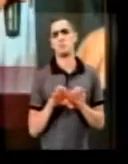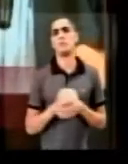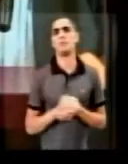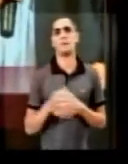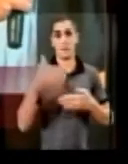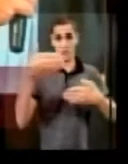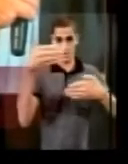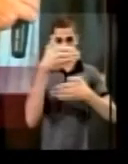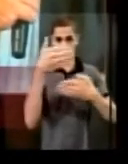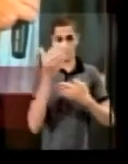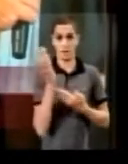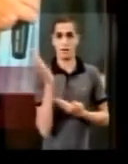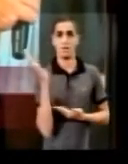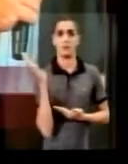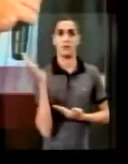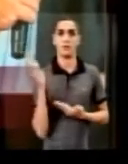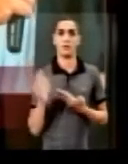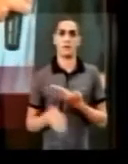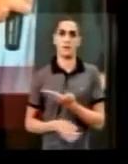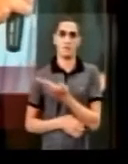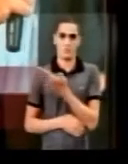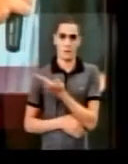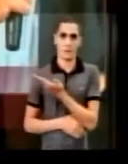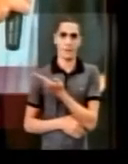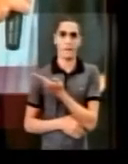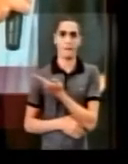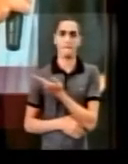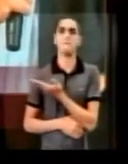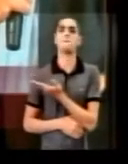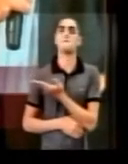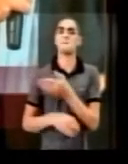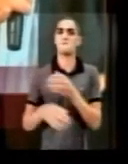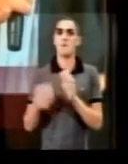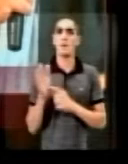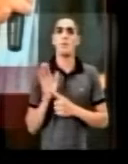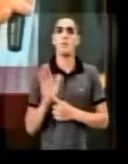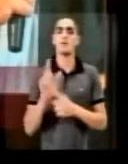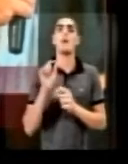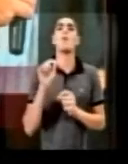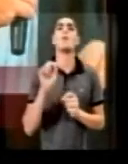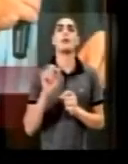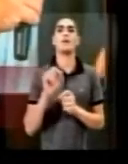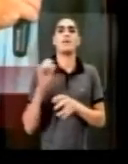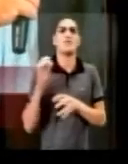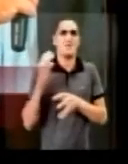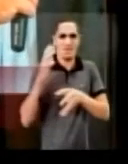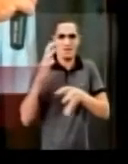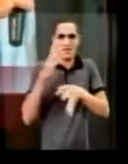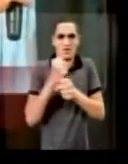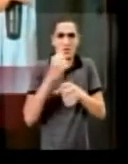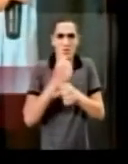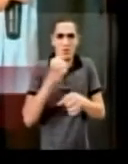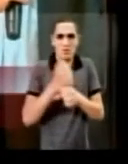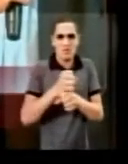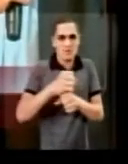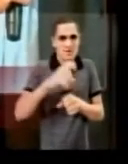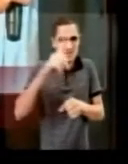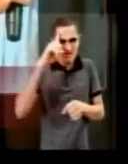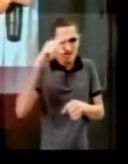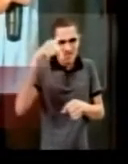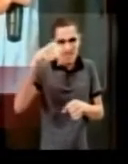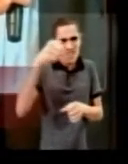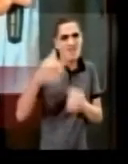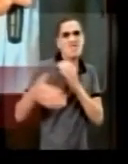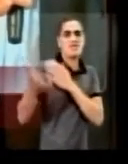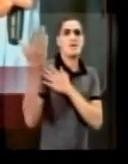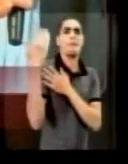Aqui nós vamos mostrar a média móvel dos casos leves confirmados. Nós catamos aquilo lá, que é